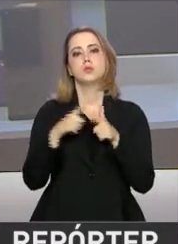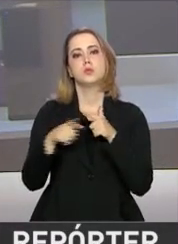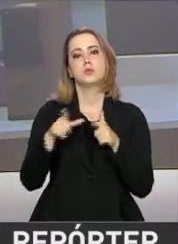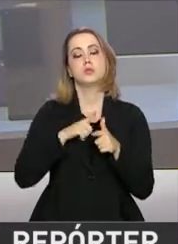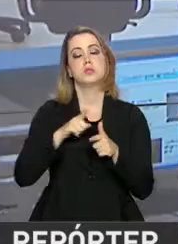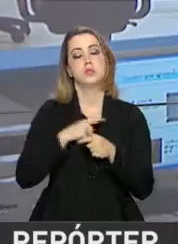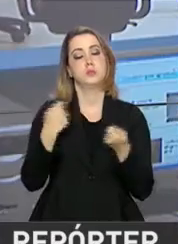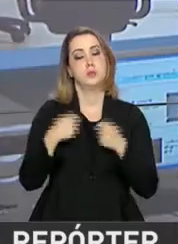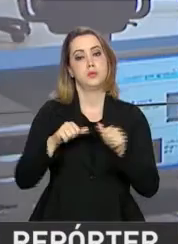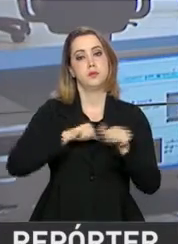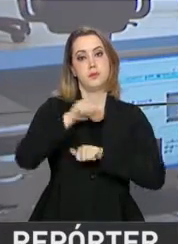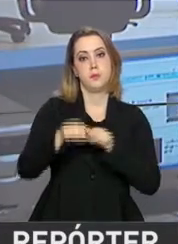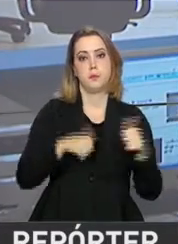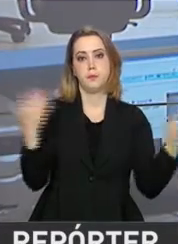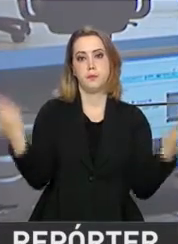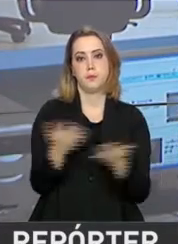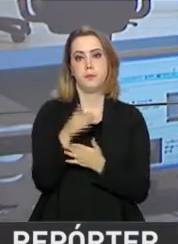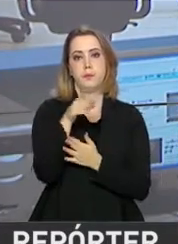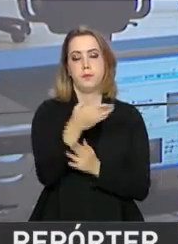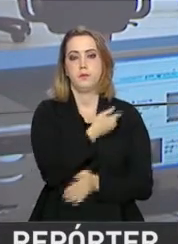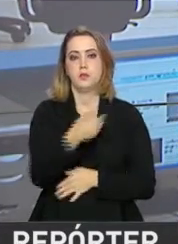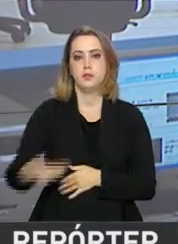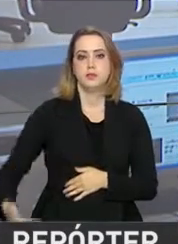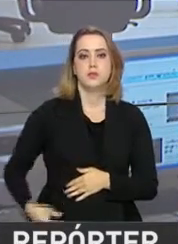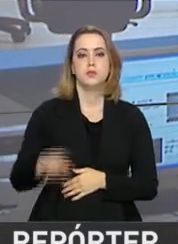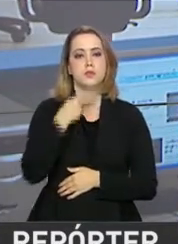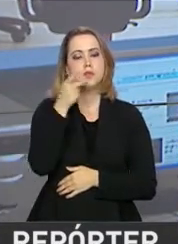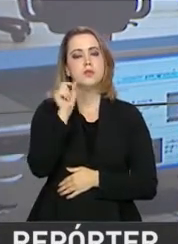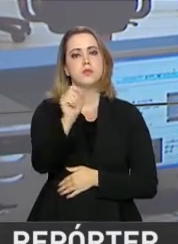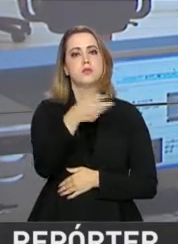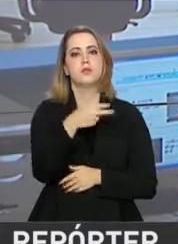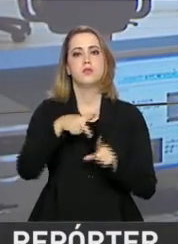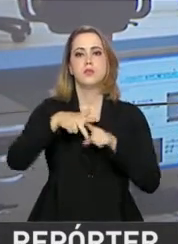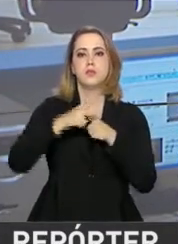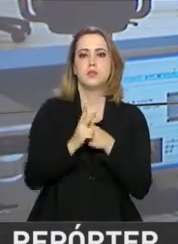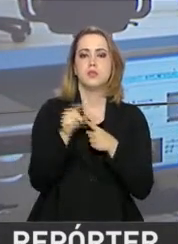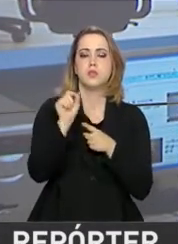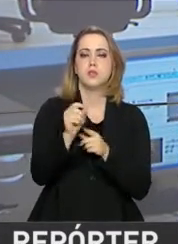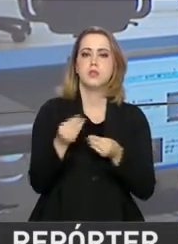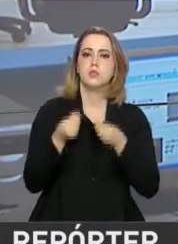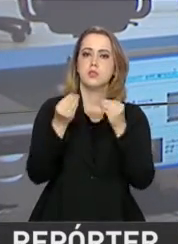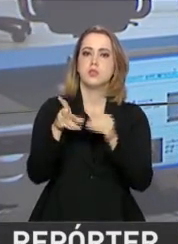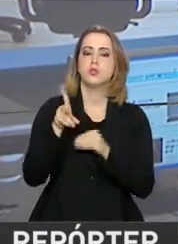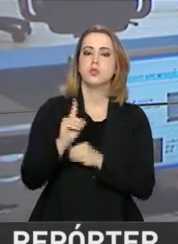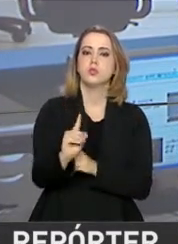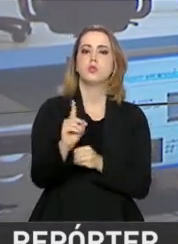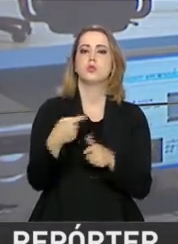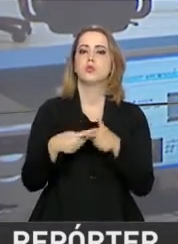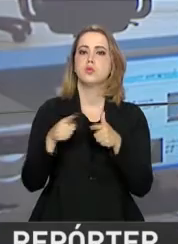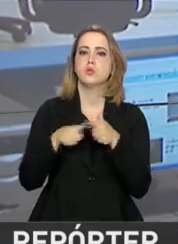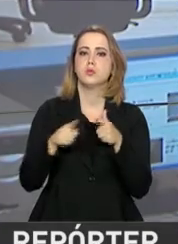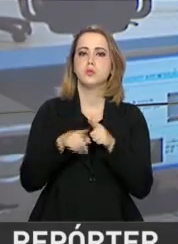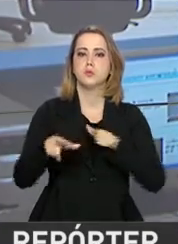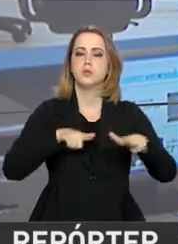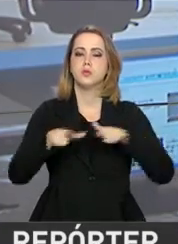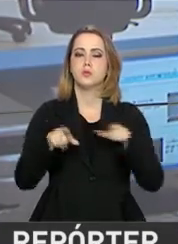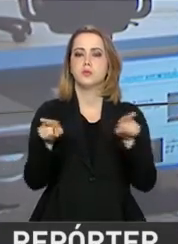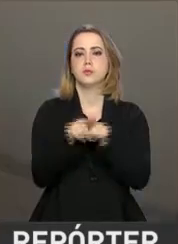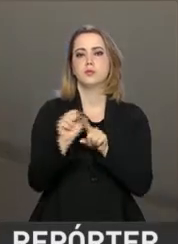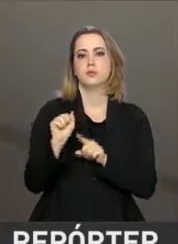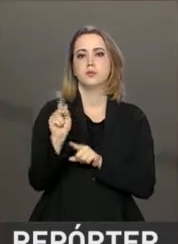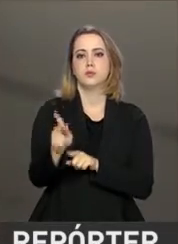agora segundo o governo a intenção da reforma é garantir direitos e não prejudicar trabalhadores e aposentados